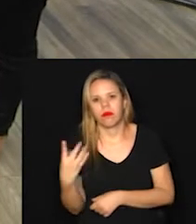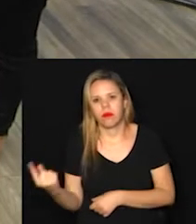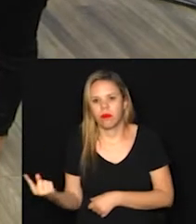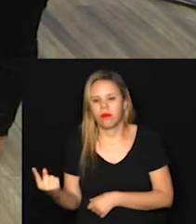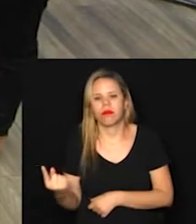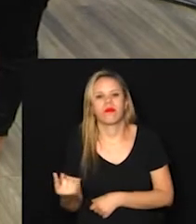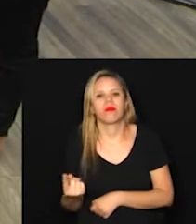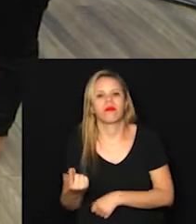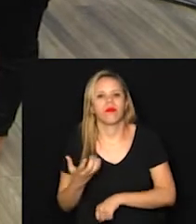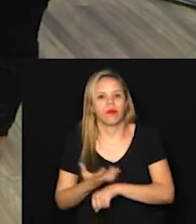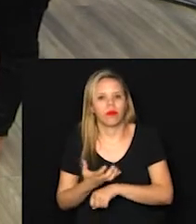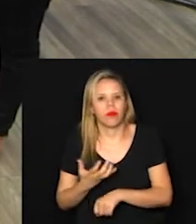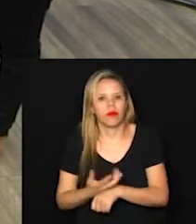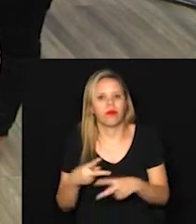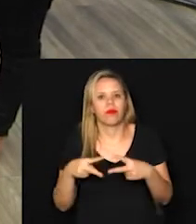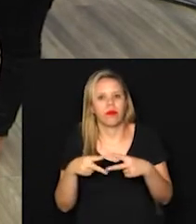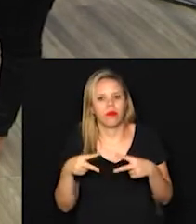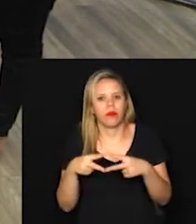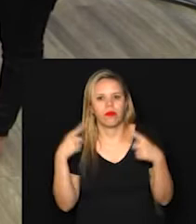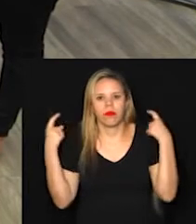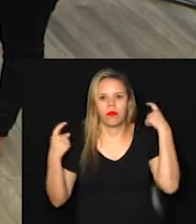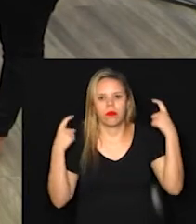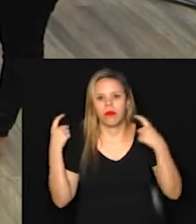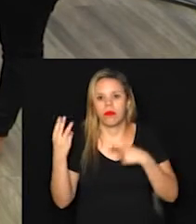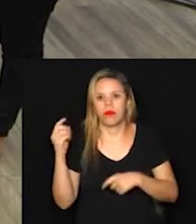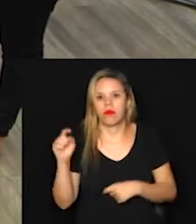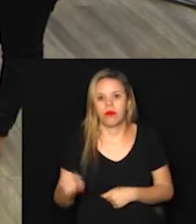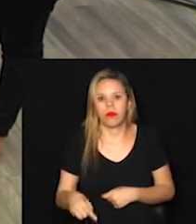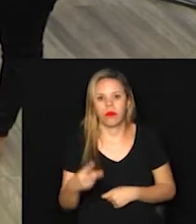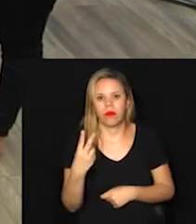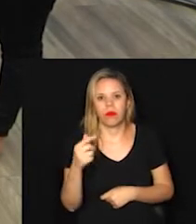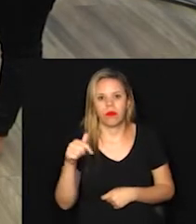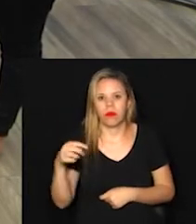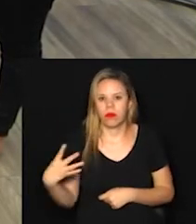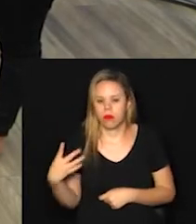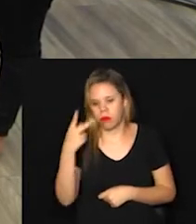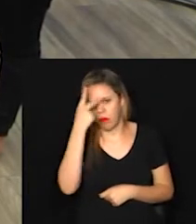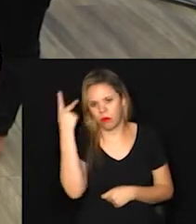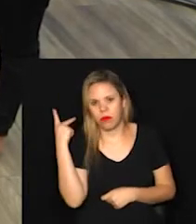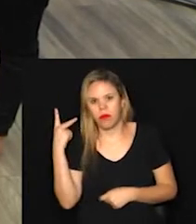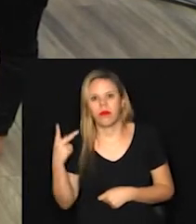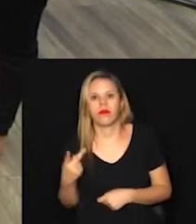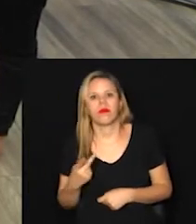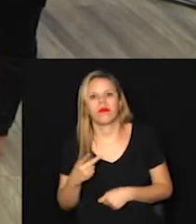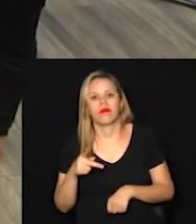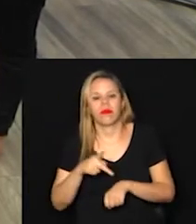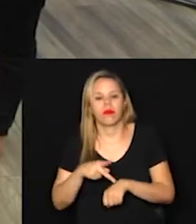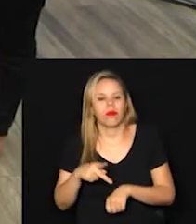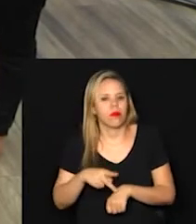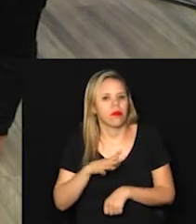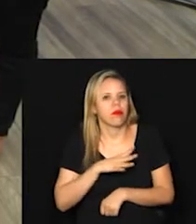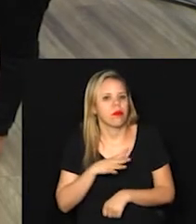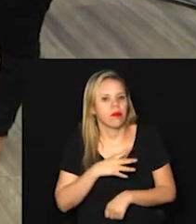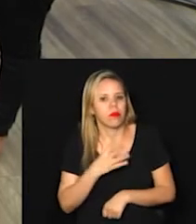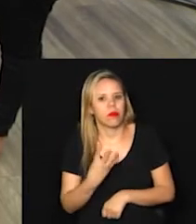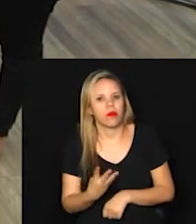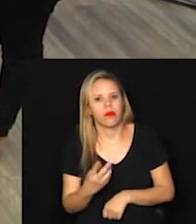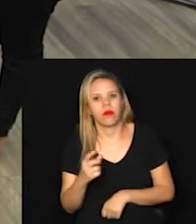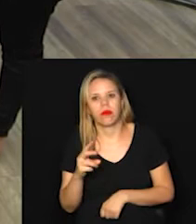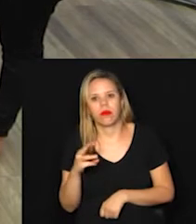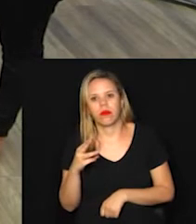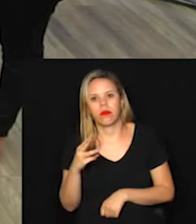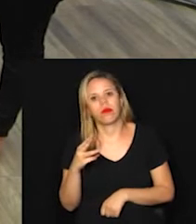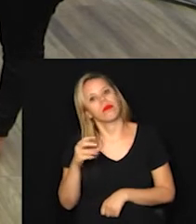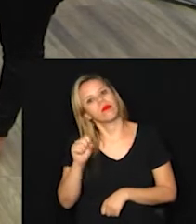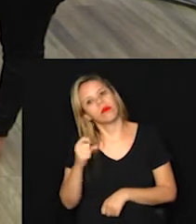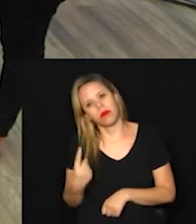Odessa, Paulínia preocupa também, número muito grande. 3.274. Pedreira, 481. Olha aqui, a gente vem